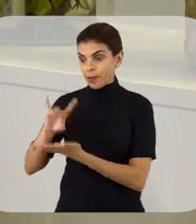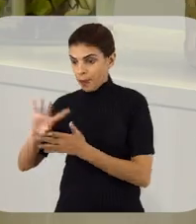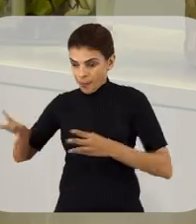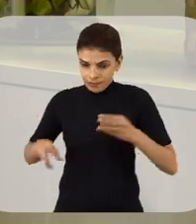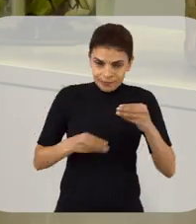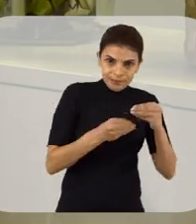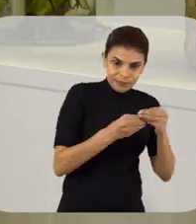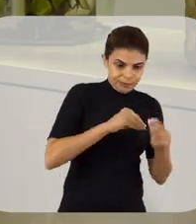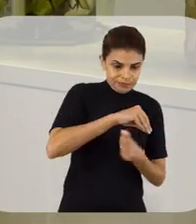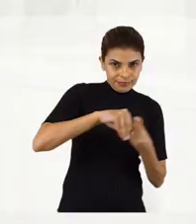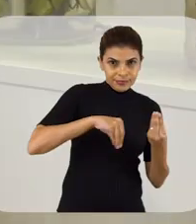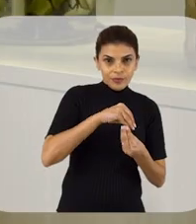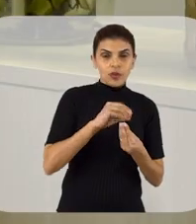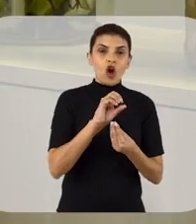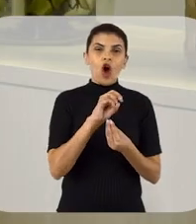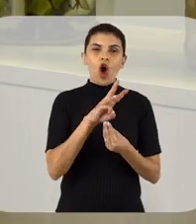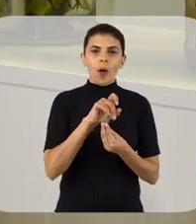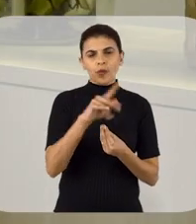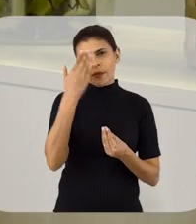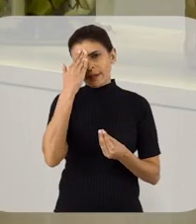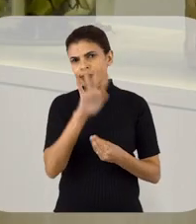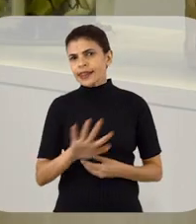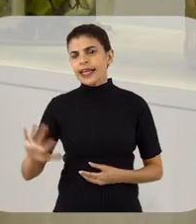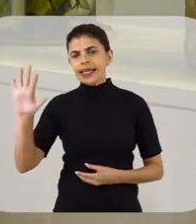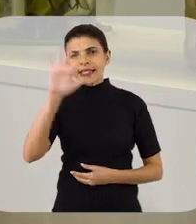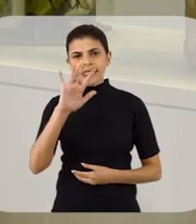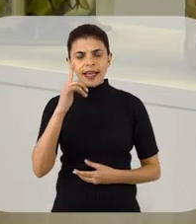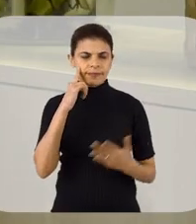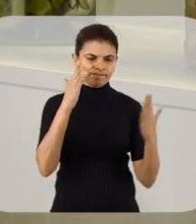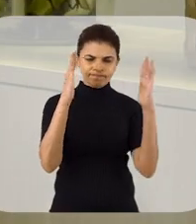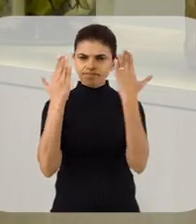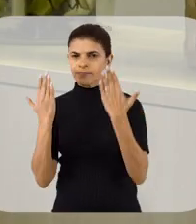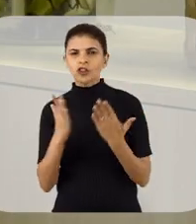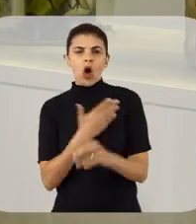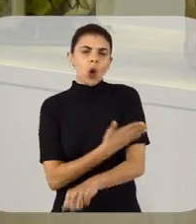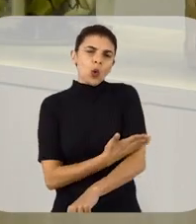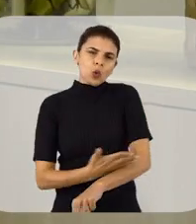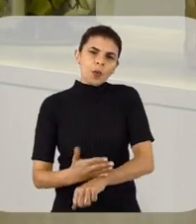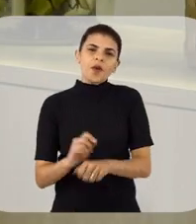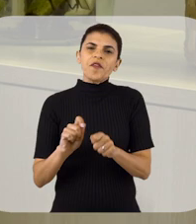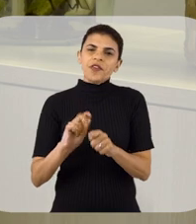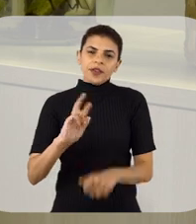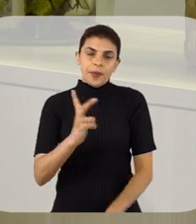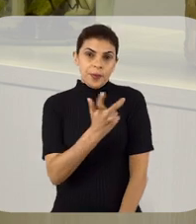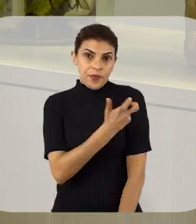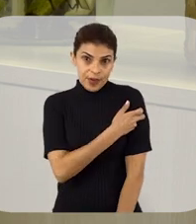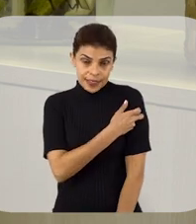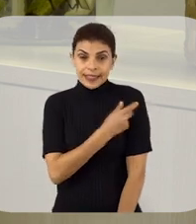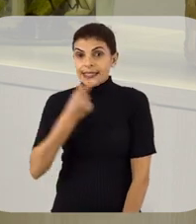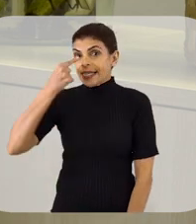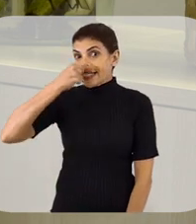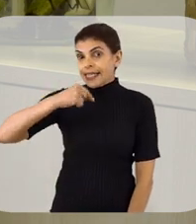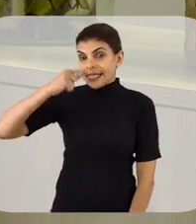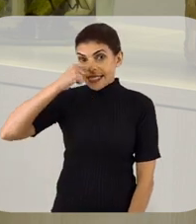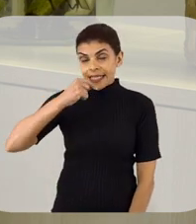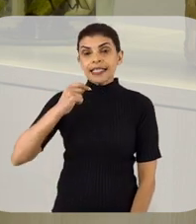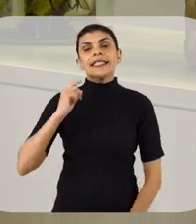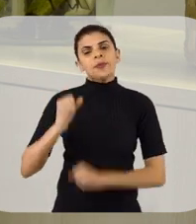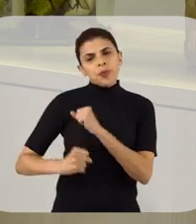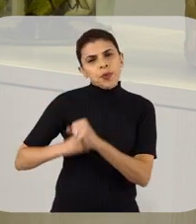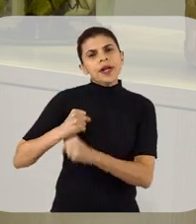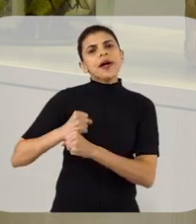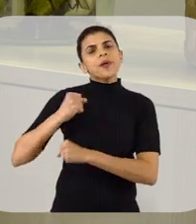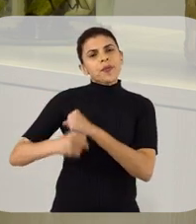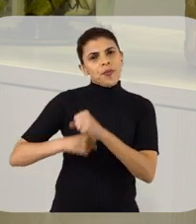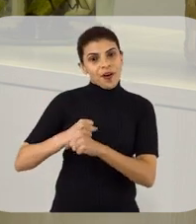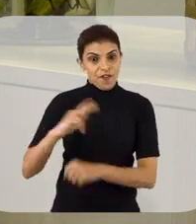original mais da variante Ômicron. Para vocês entenderem, fazer uma analogia do que a gente já está acostumado a fazer uso, a vacina da gripe a gente faz vacinação todo